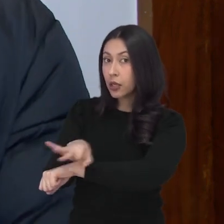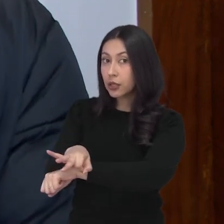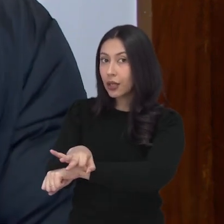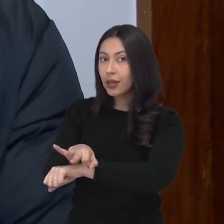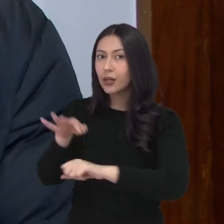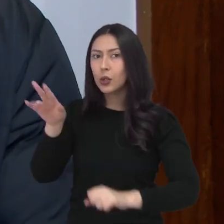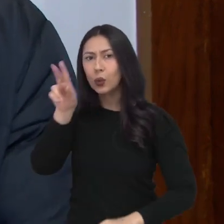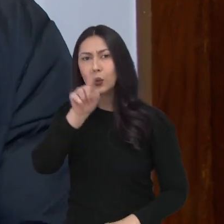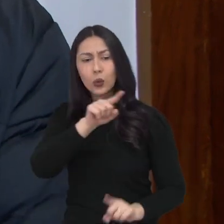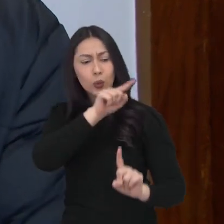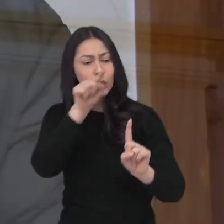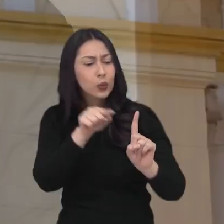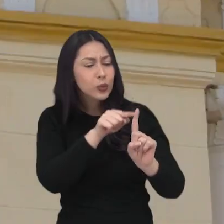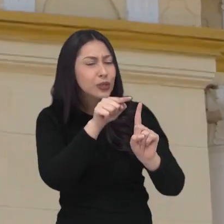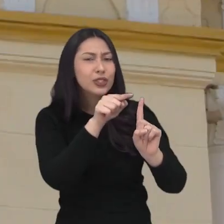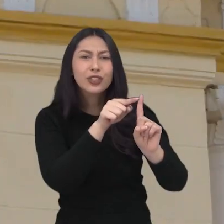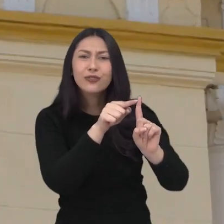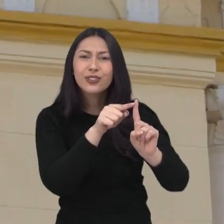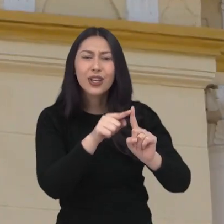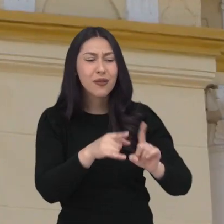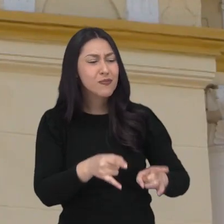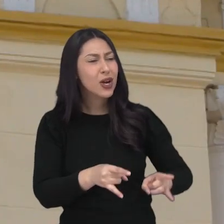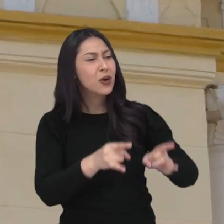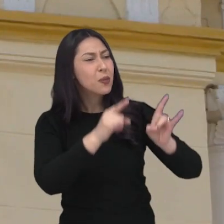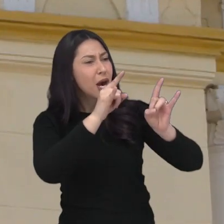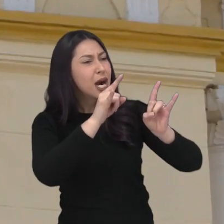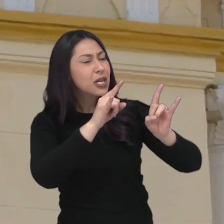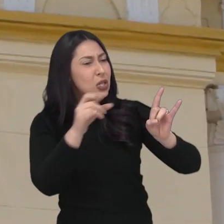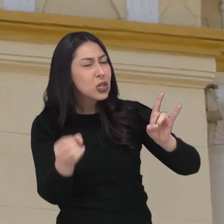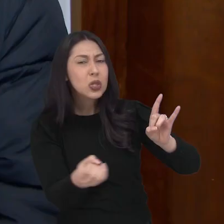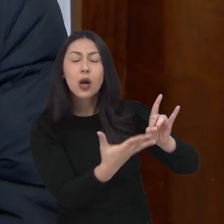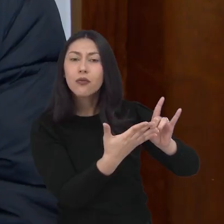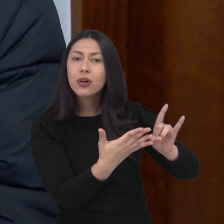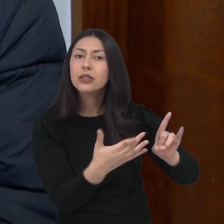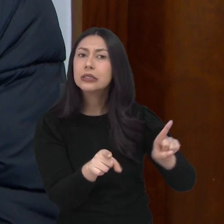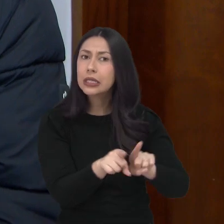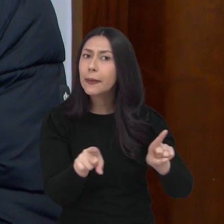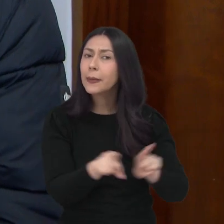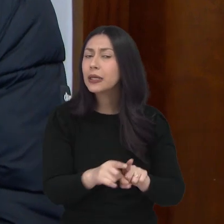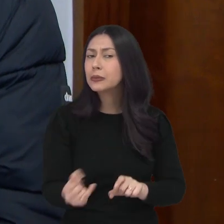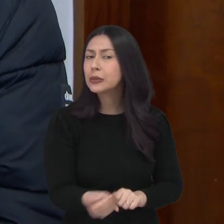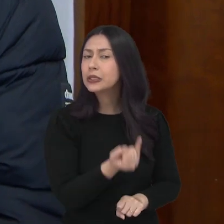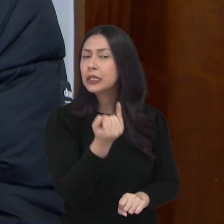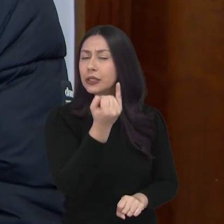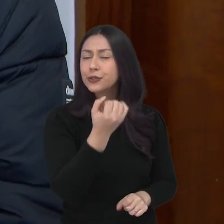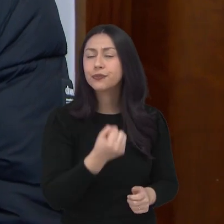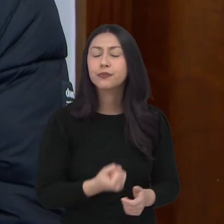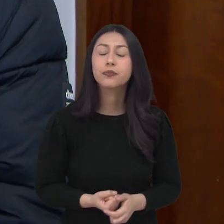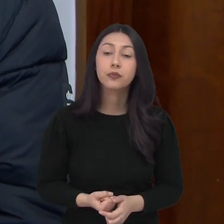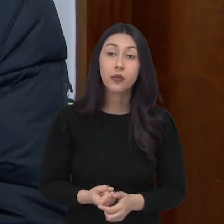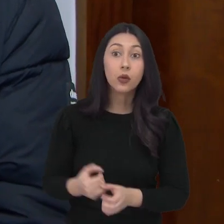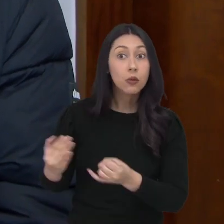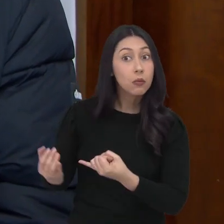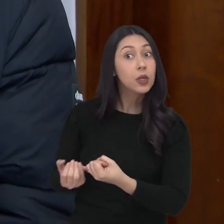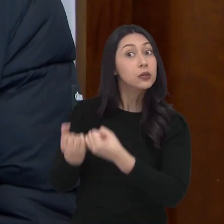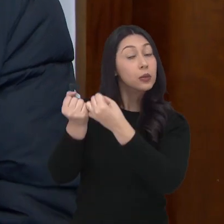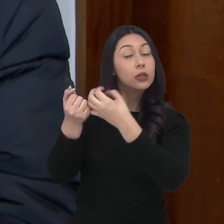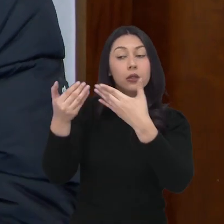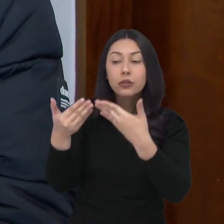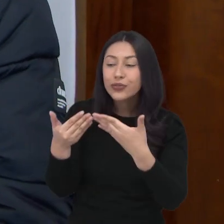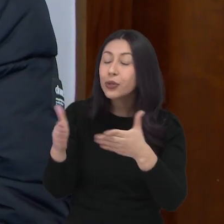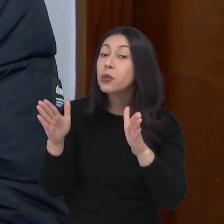utilidade moderna à construção também é uma forma de preservação. Isso é um ponto importante, né? O nosso patrimônio